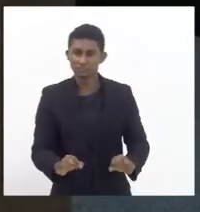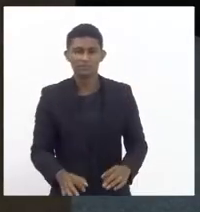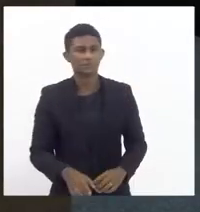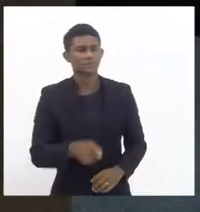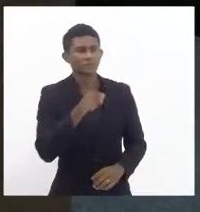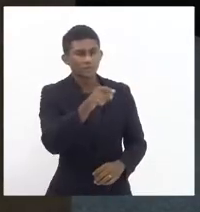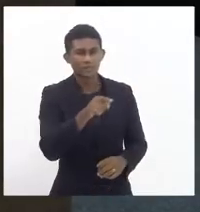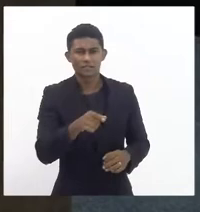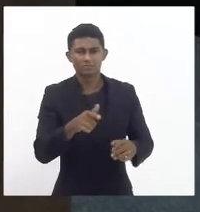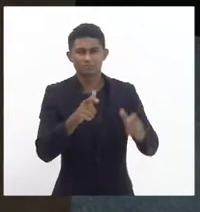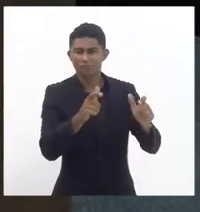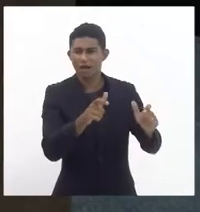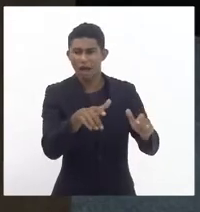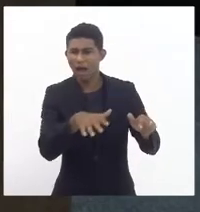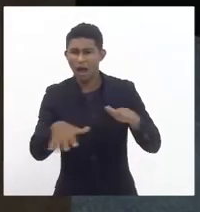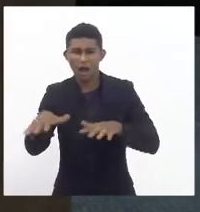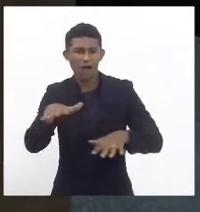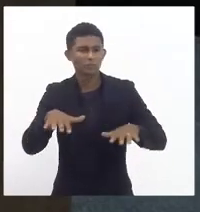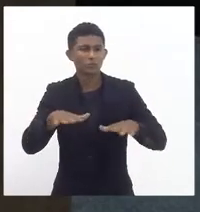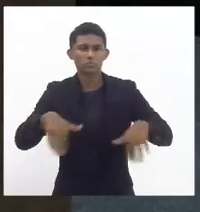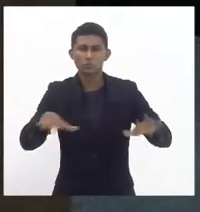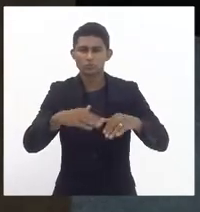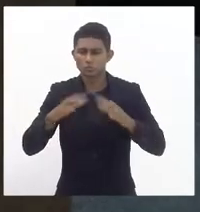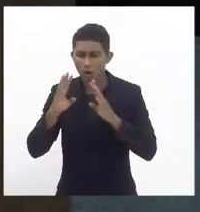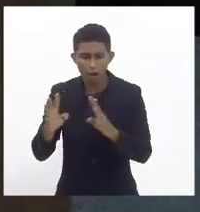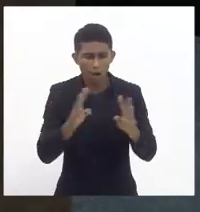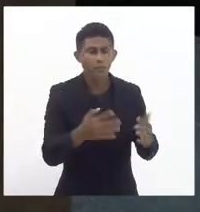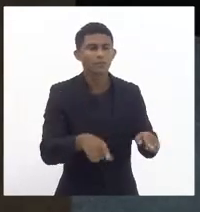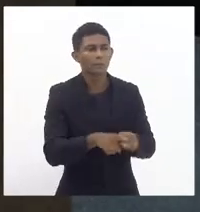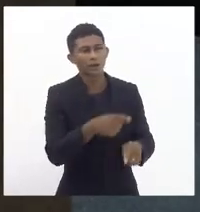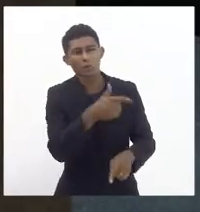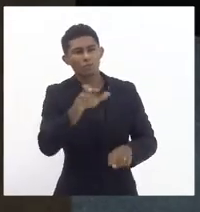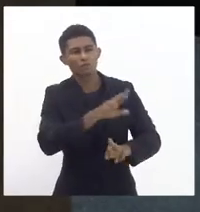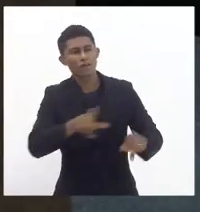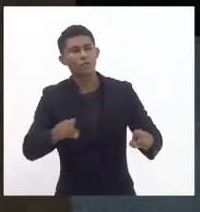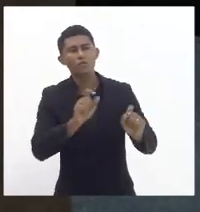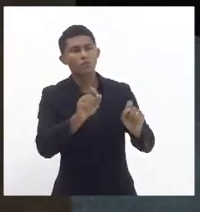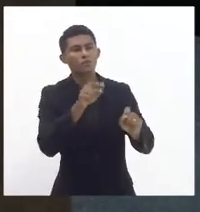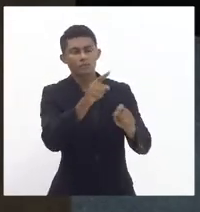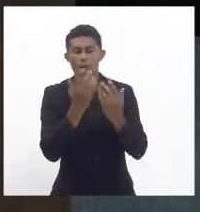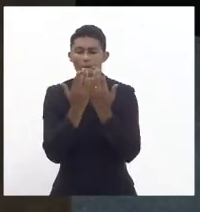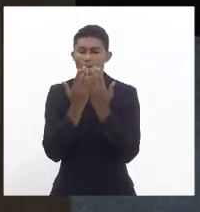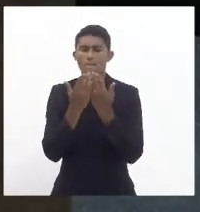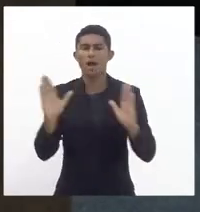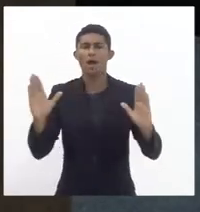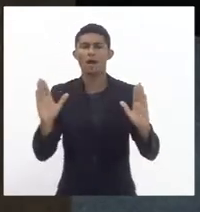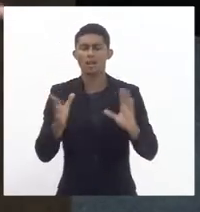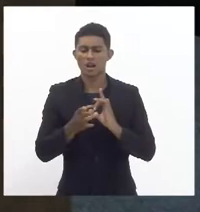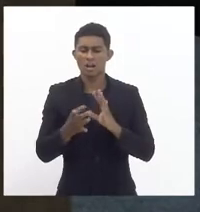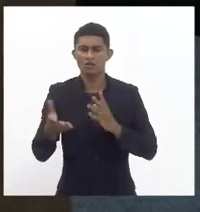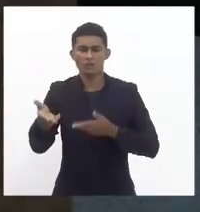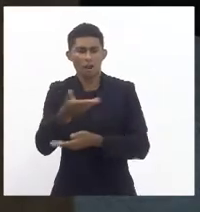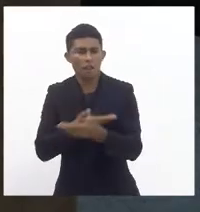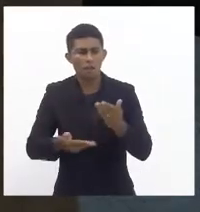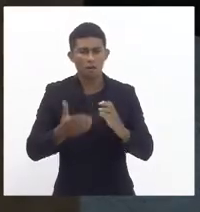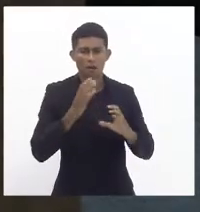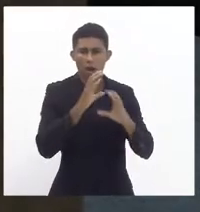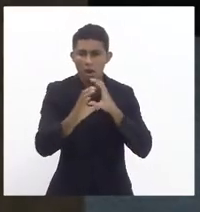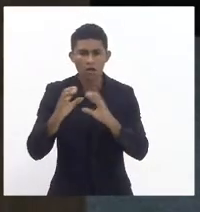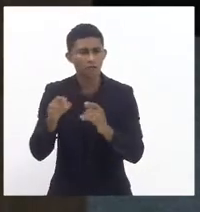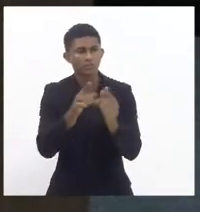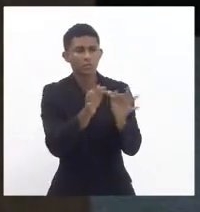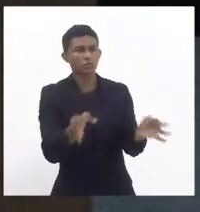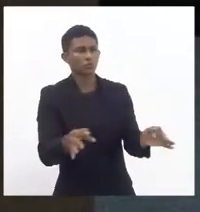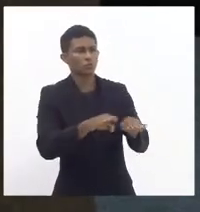atender todos os seguimentos estão uma coisa que difere você de todos os outros você aberta ao diálogo você é um cara humilde e que agrega